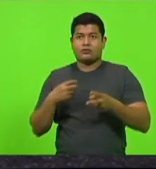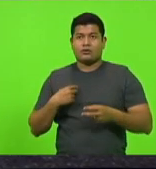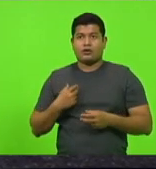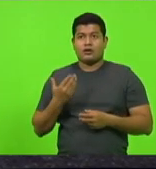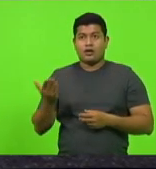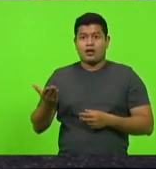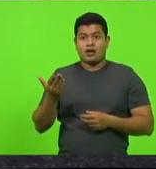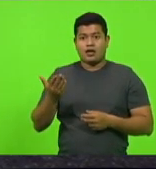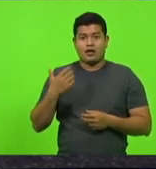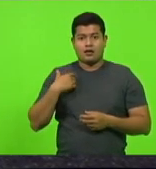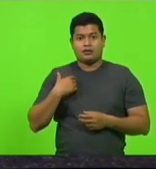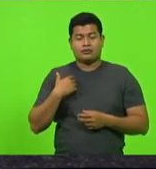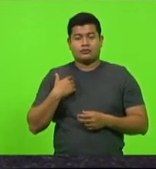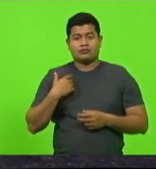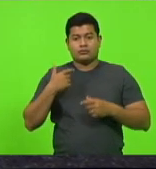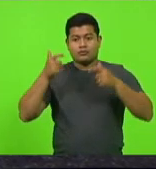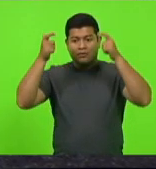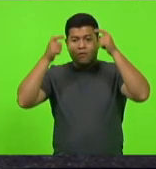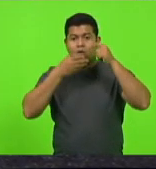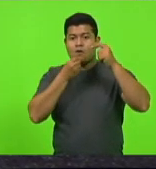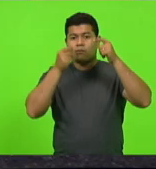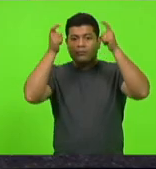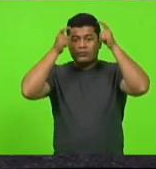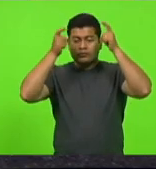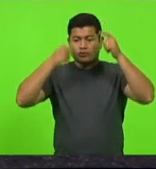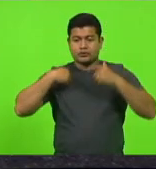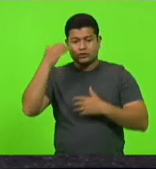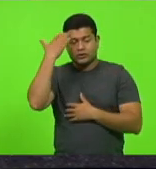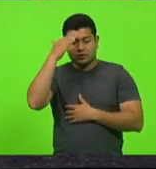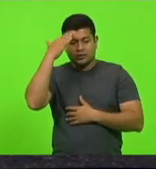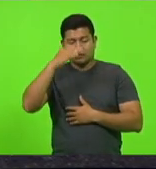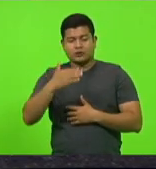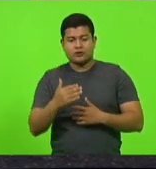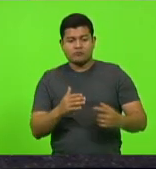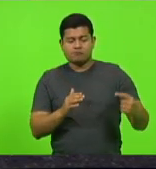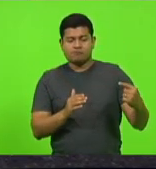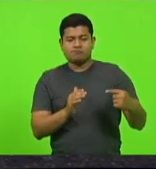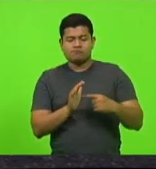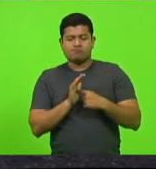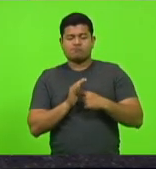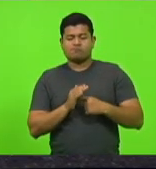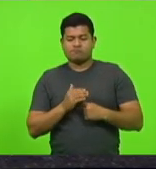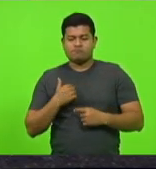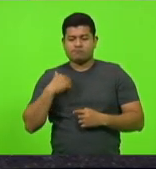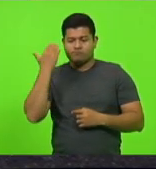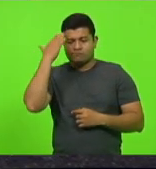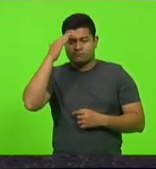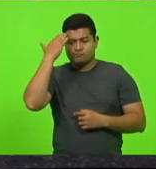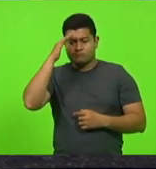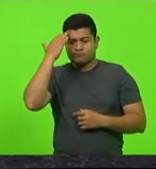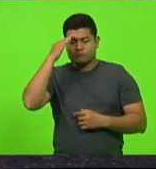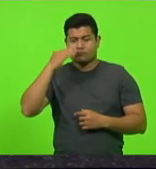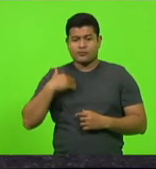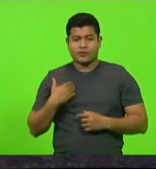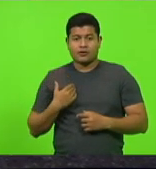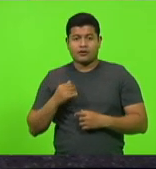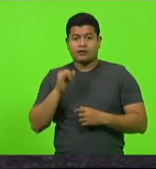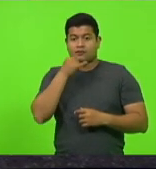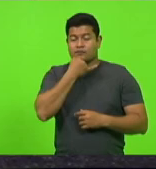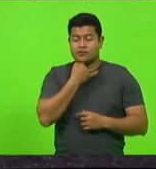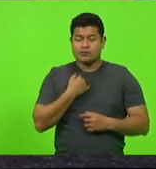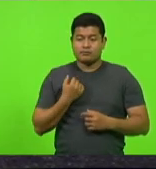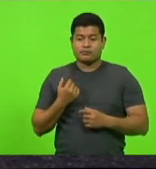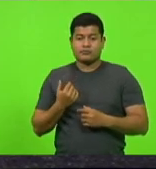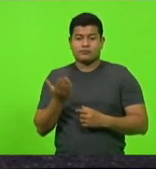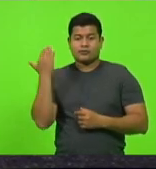e reprogramando a sua mente naquele momento, que a importância do seu filho, que infelizmente sucumbiu, morreu nos campos de batalha.